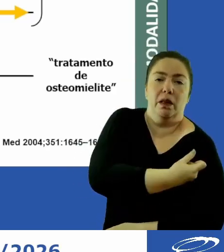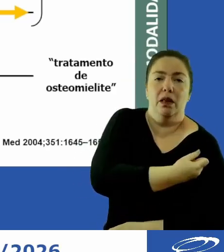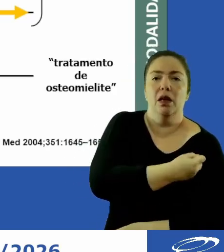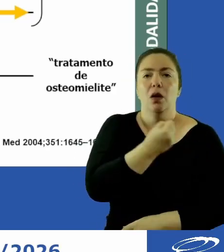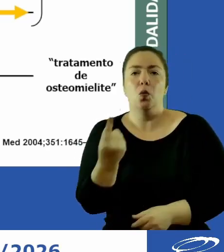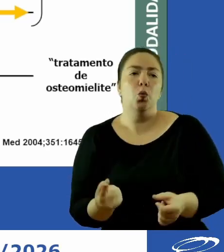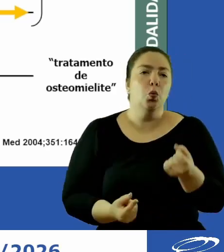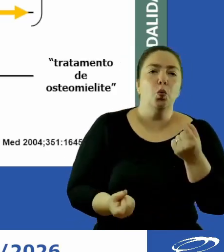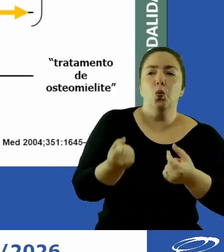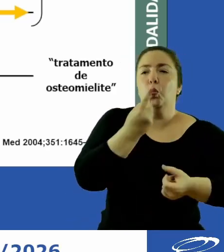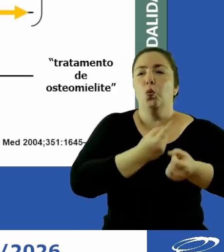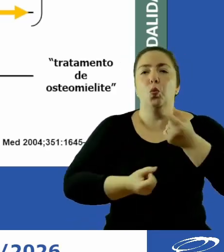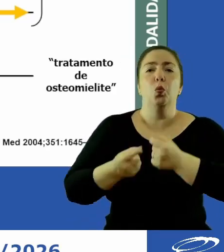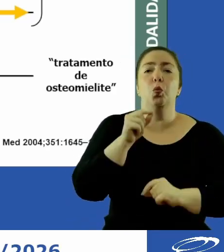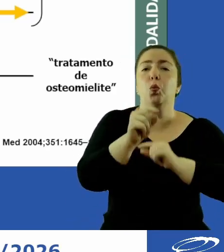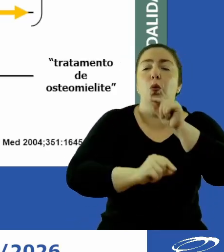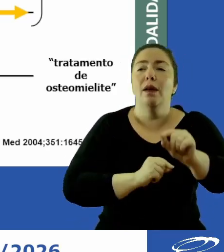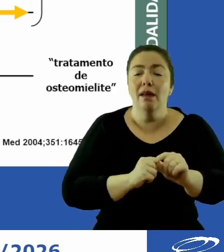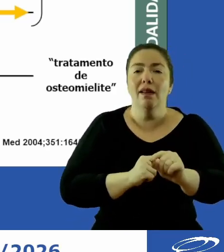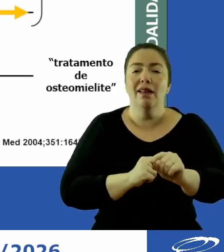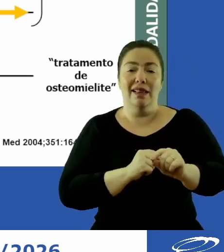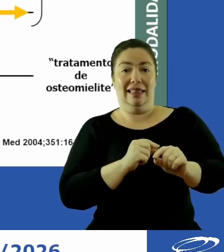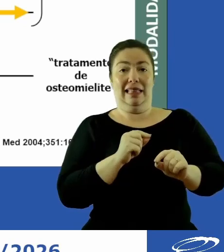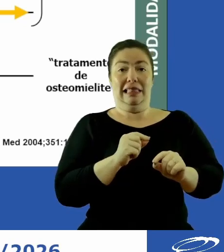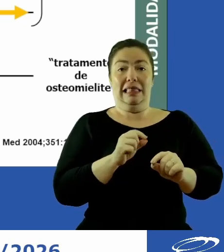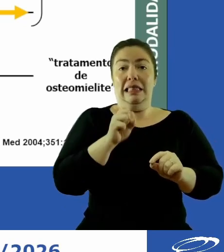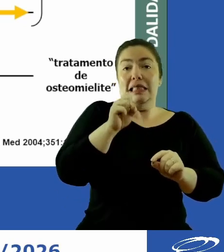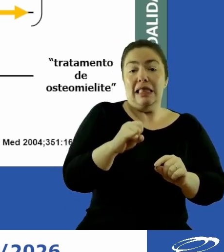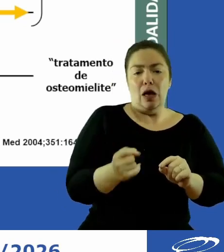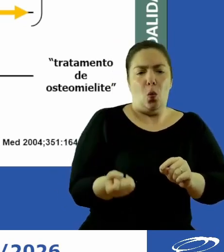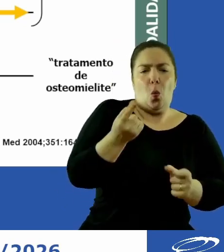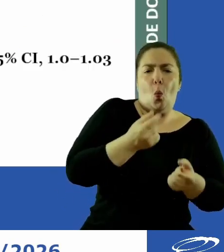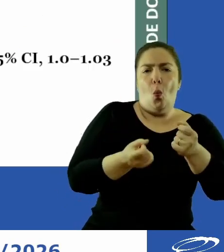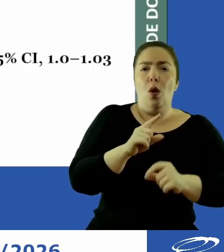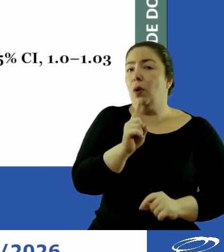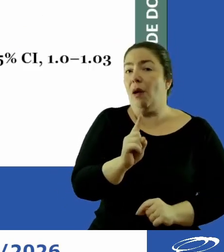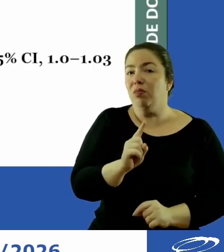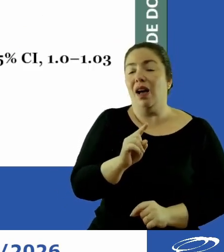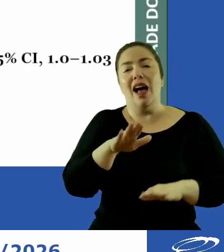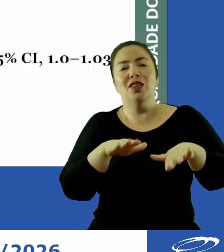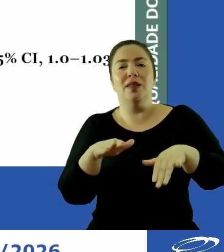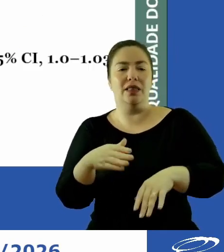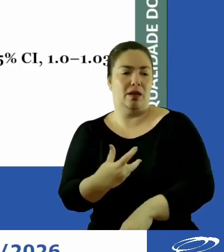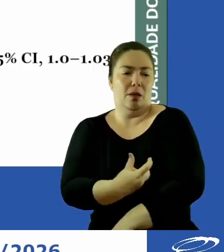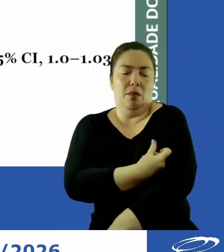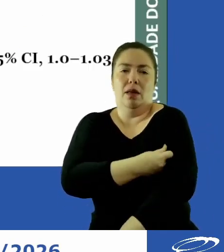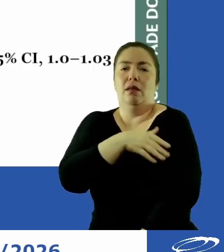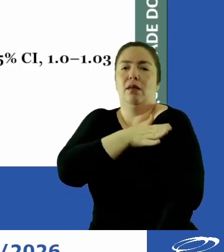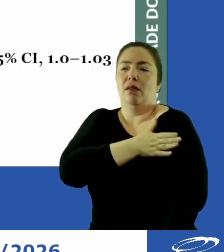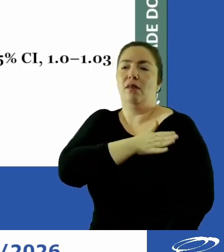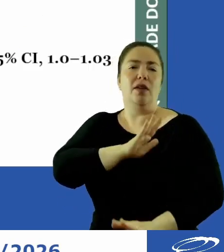um dia aqui, e assim por diante. Quando não, os pacientes ficavam com catéter durante muito tempo. Claro que ainda existem essas situações, mas isso é mais raro.